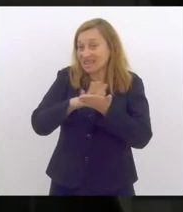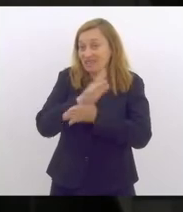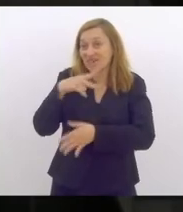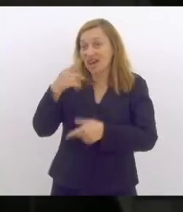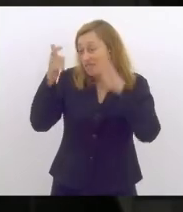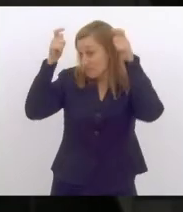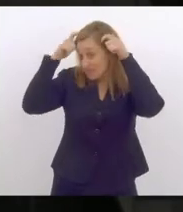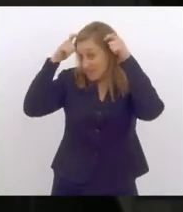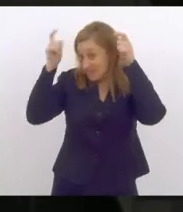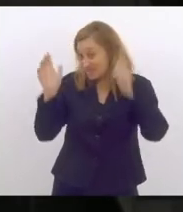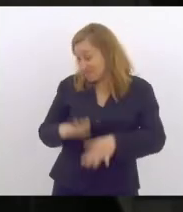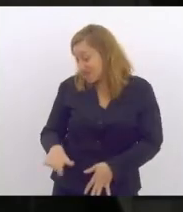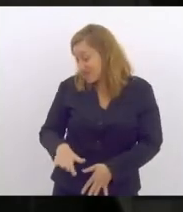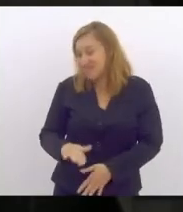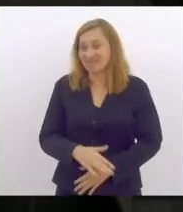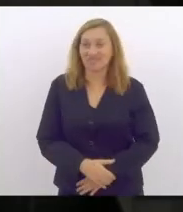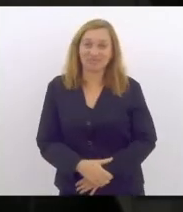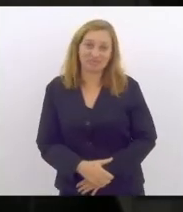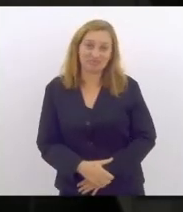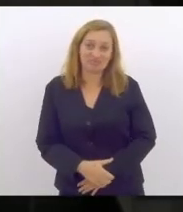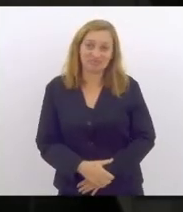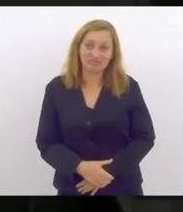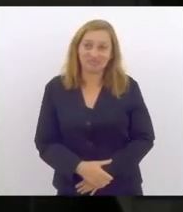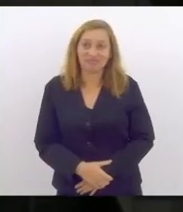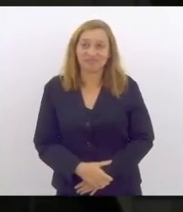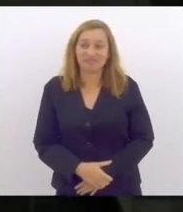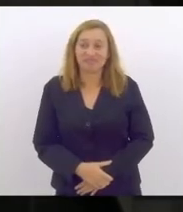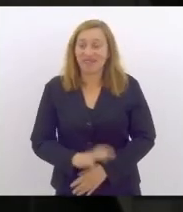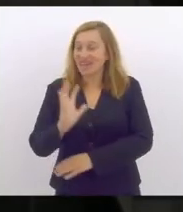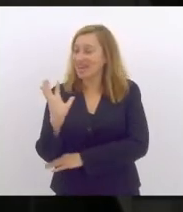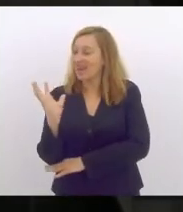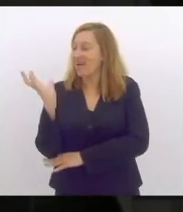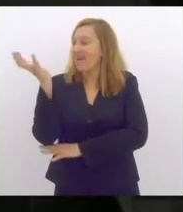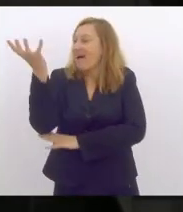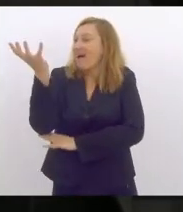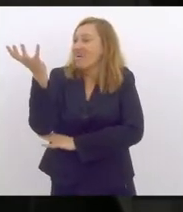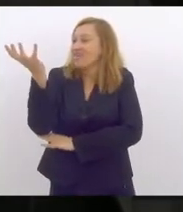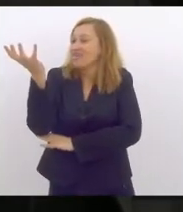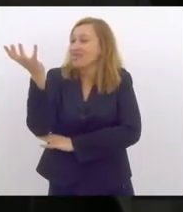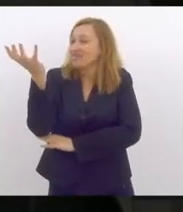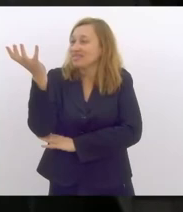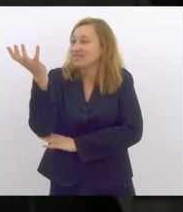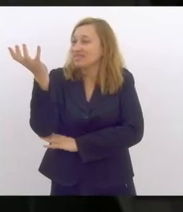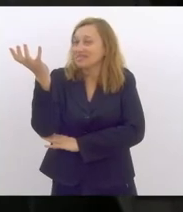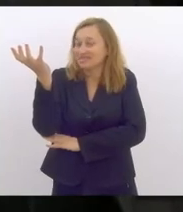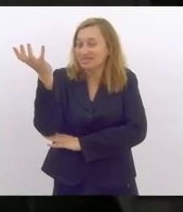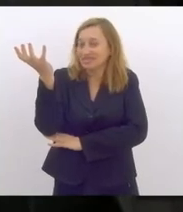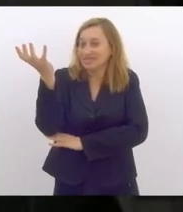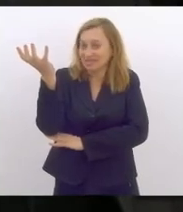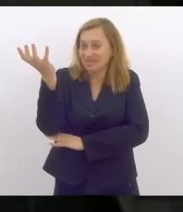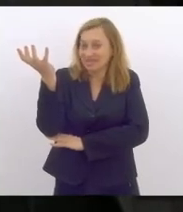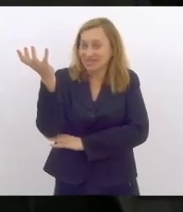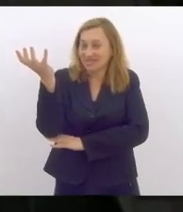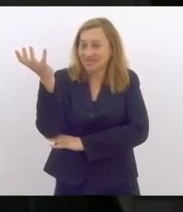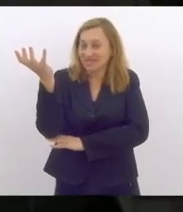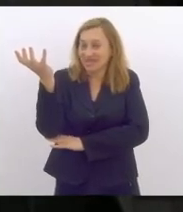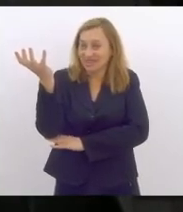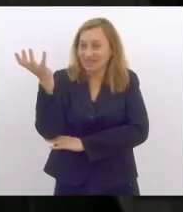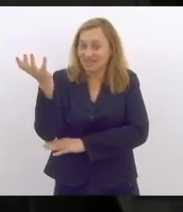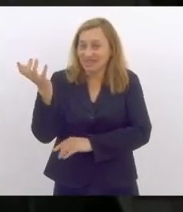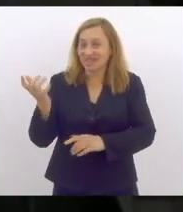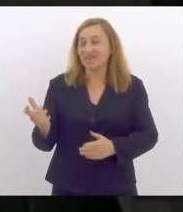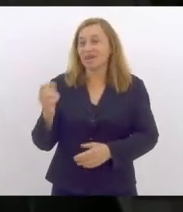Pequeno Príncipe. E aquela árvore simbólica do Pequeno Príncipe era o